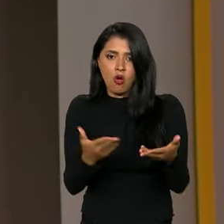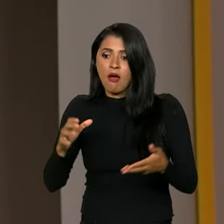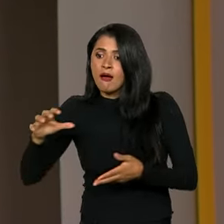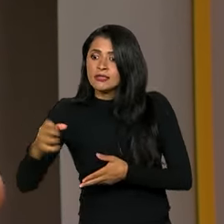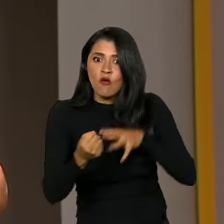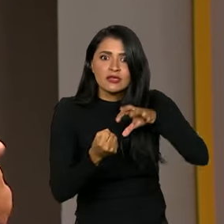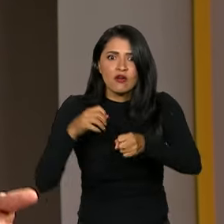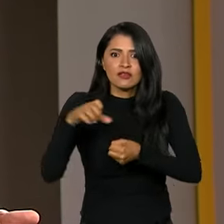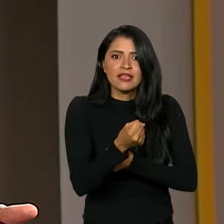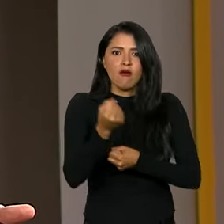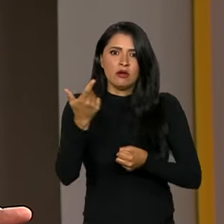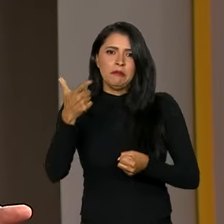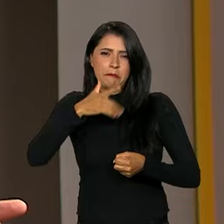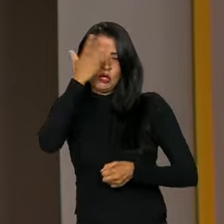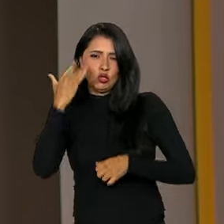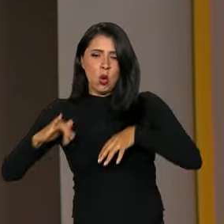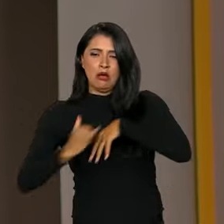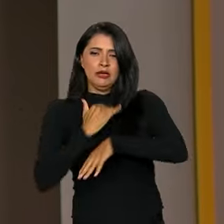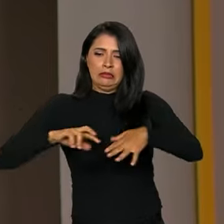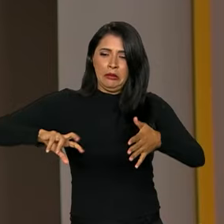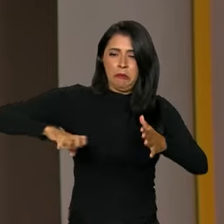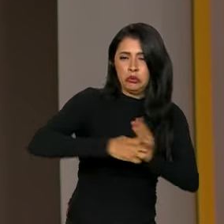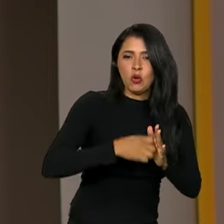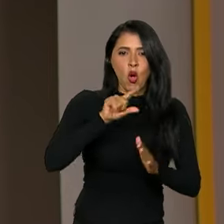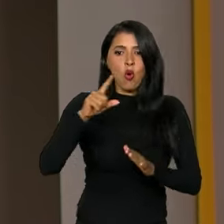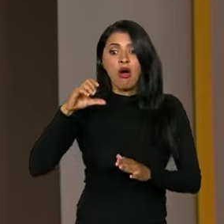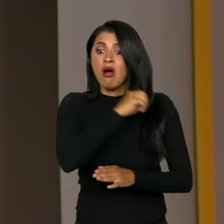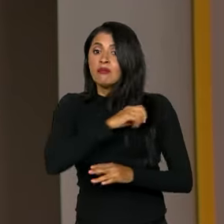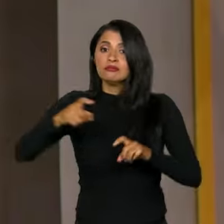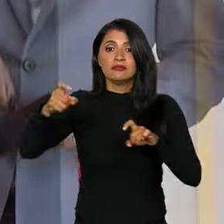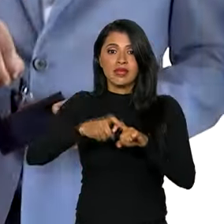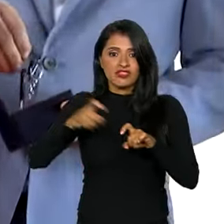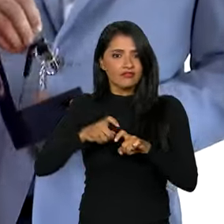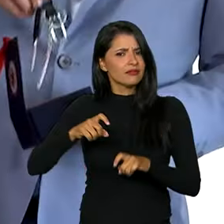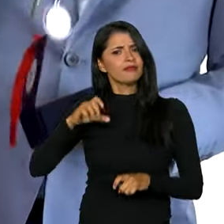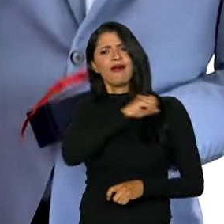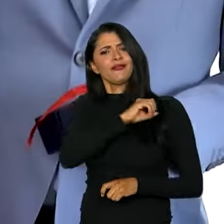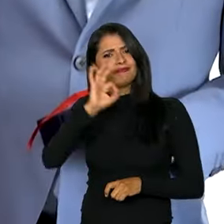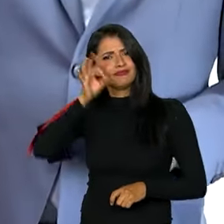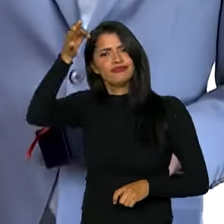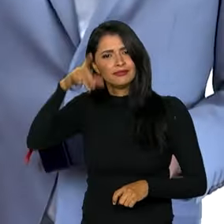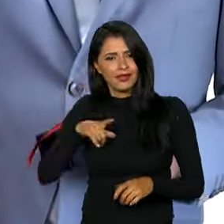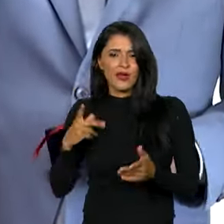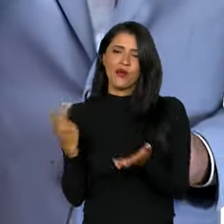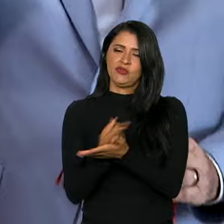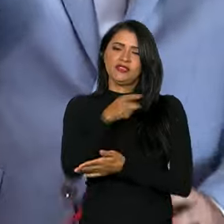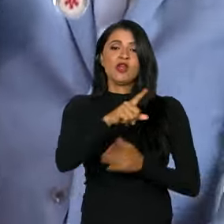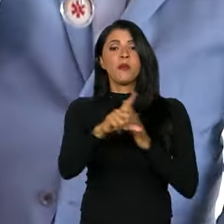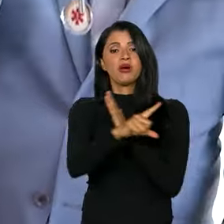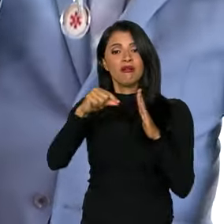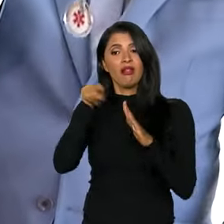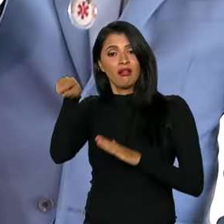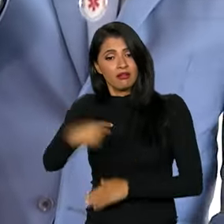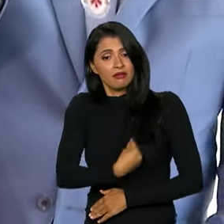urbano de vítimas de acidentes de trânsito ou emergências médicas vai ser agilizado. A entrega ocorreu no Palácio do Planalto, onde o